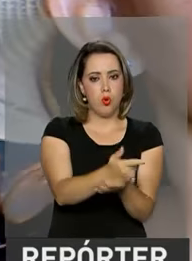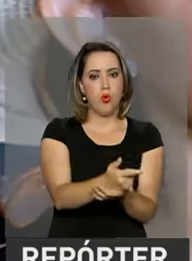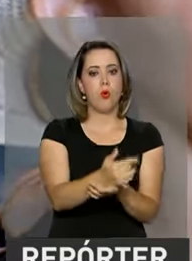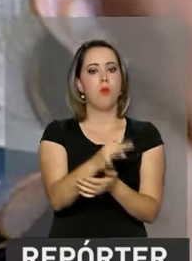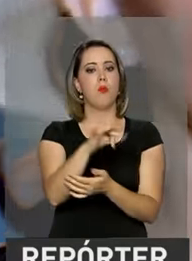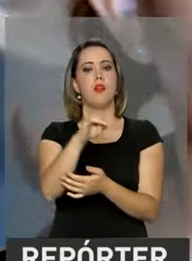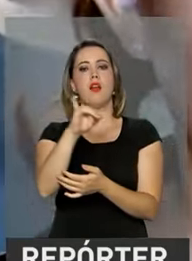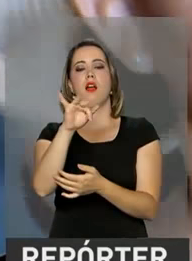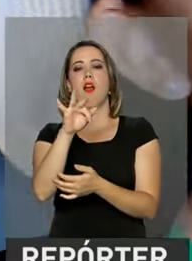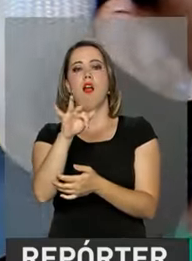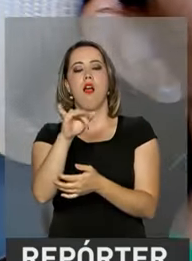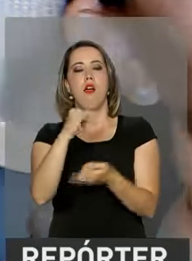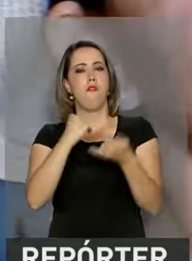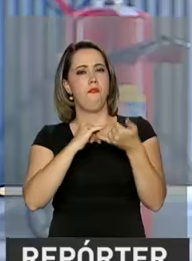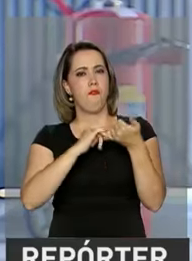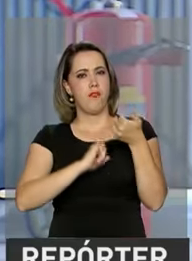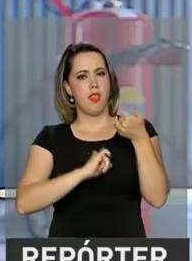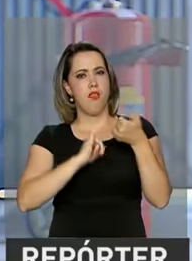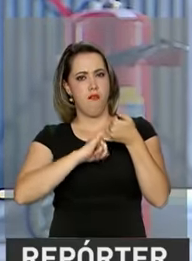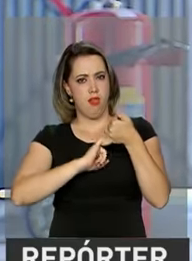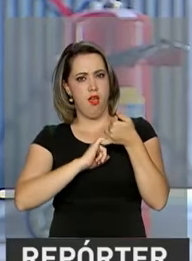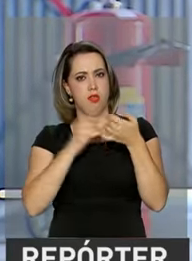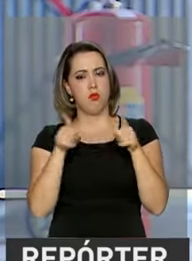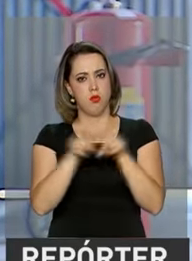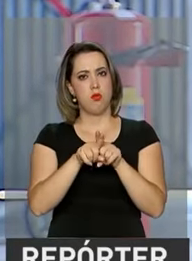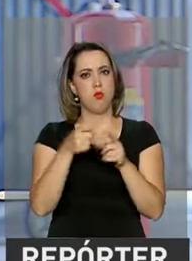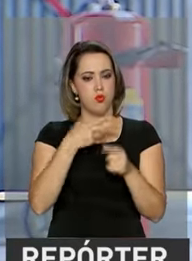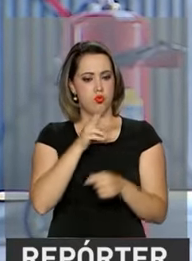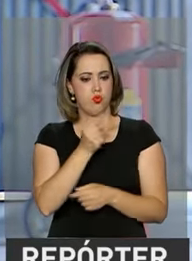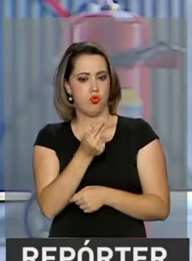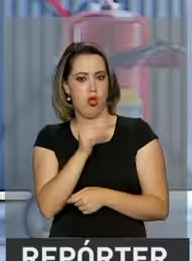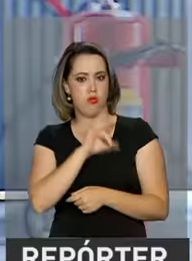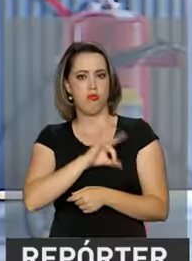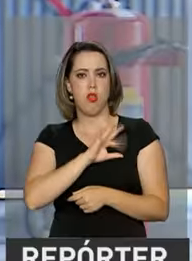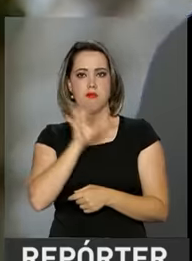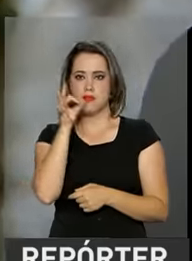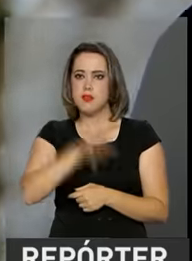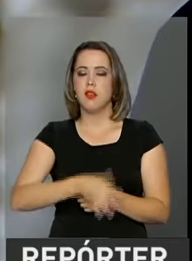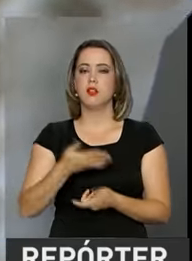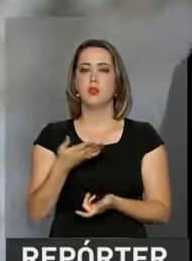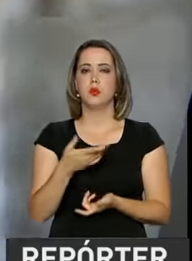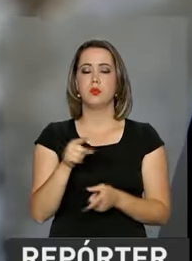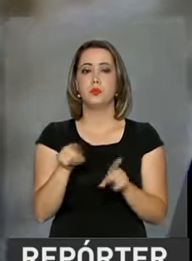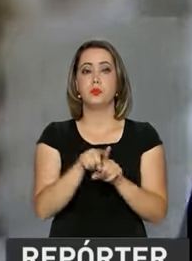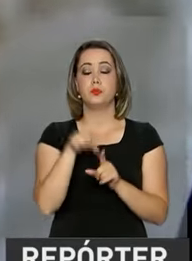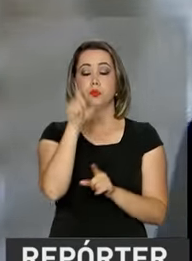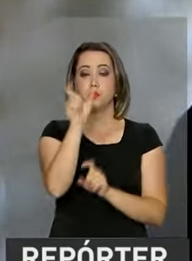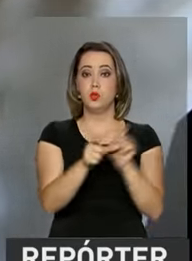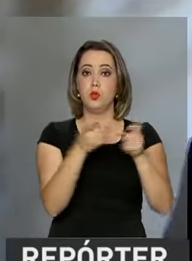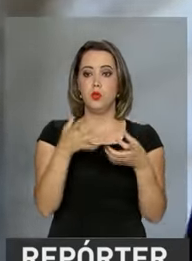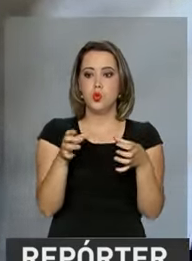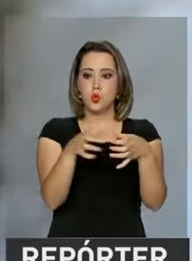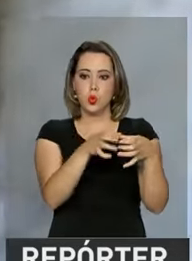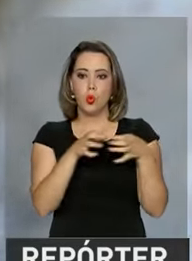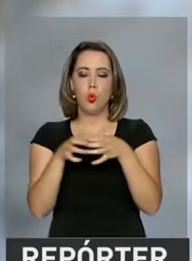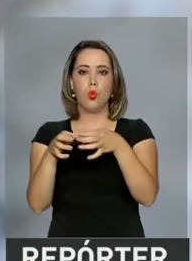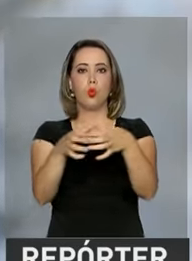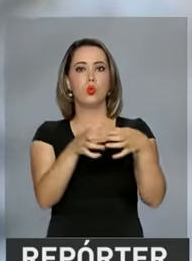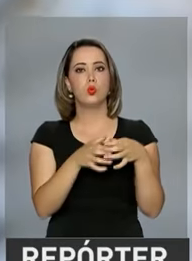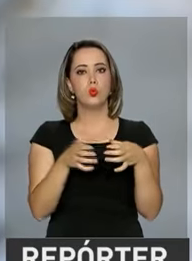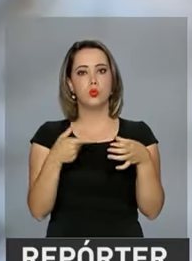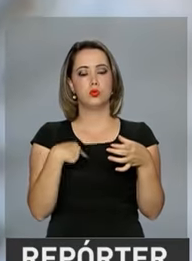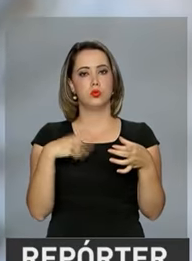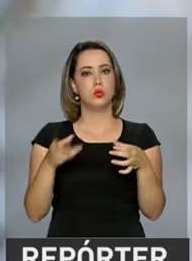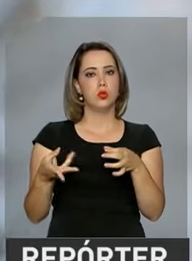no comércio, porque o dinheiro já está na conta. A Maria Verônica e outros agricultores se organizaram em associações para acessar